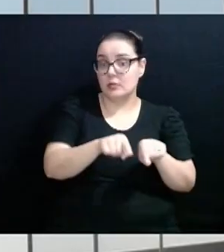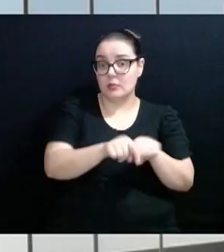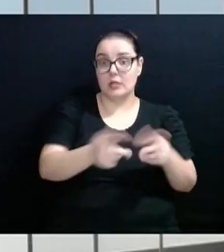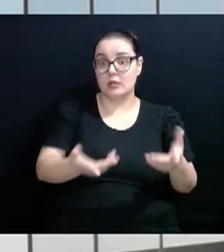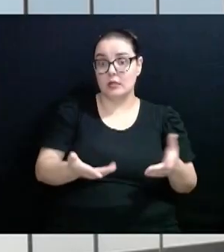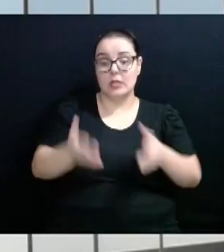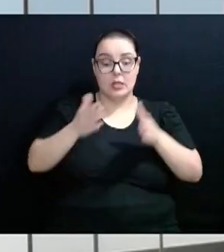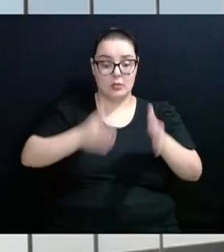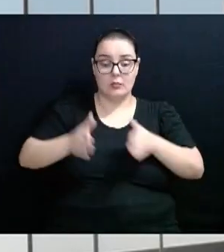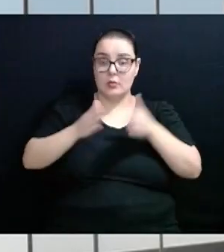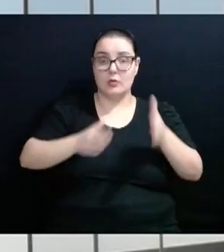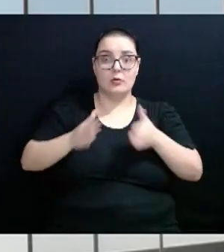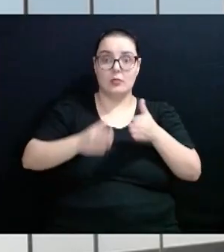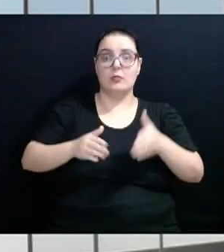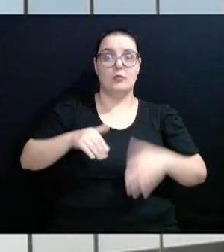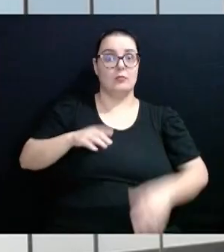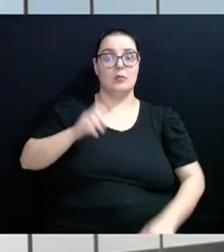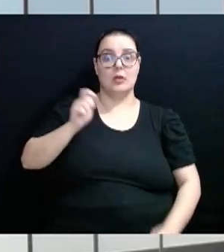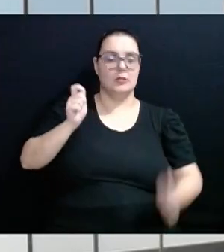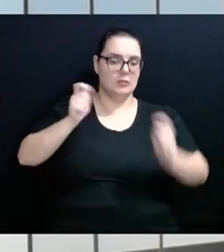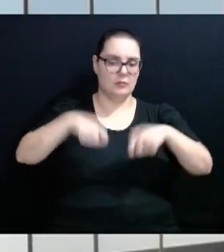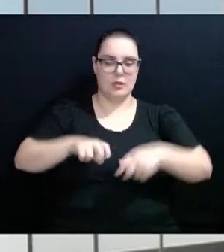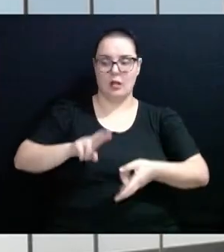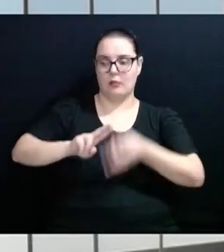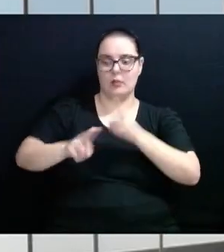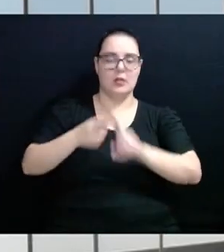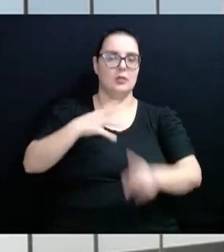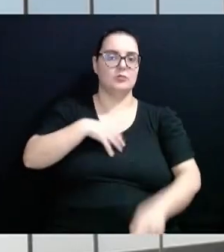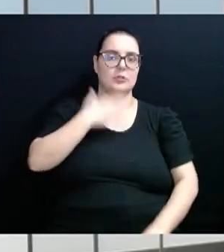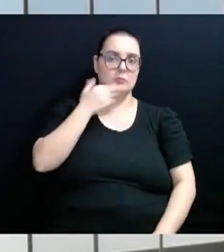mais eficiência, de uma maneira melhor. Então é um